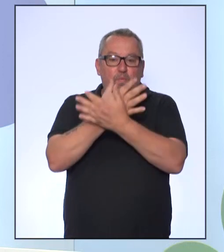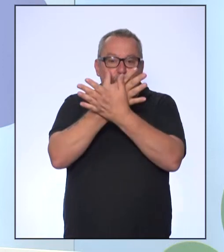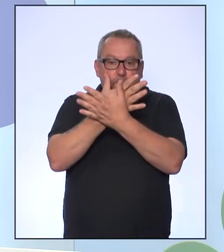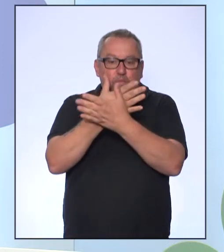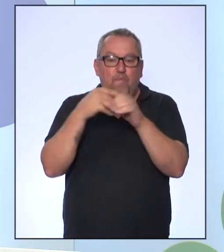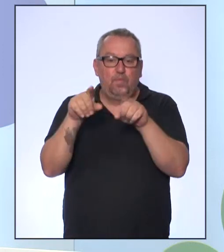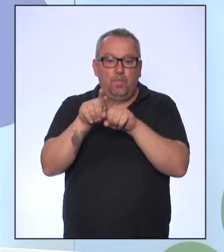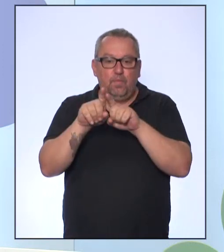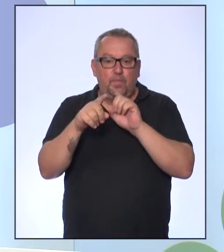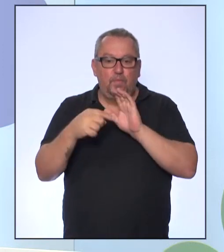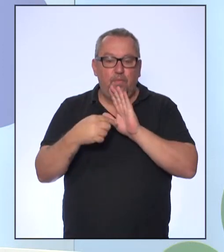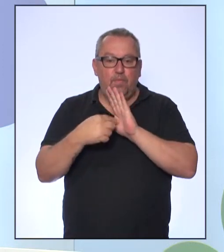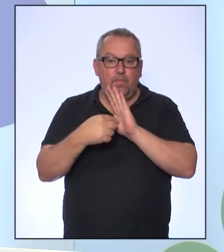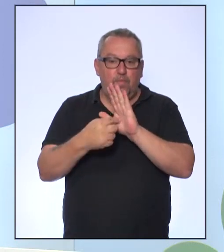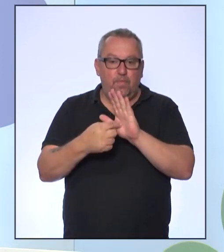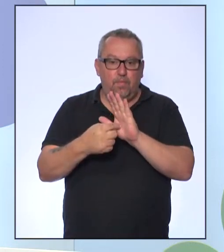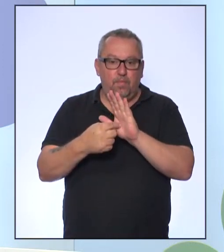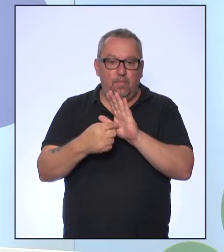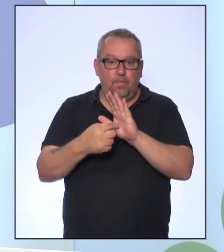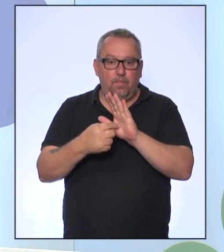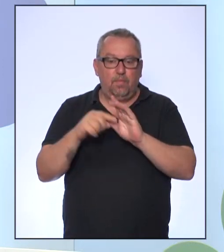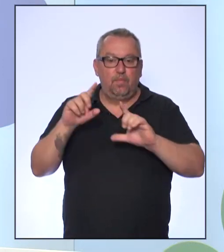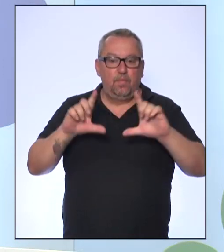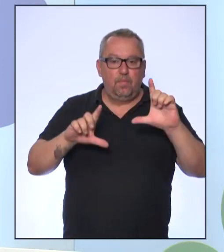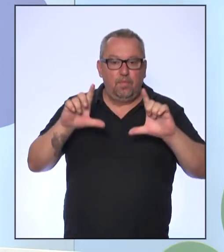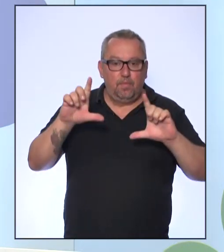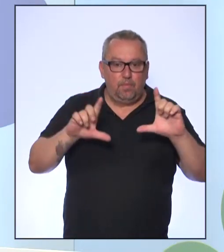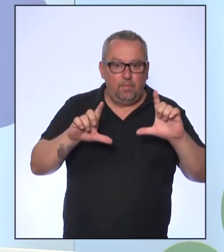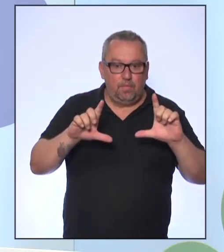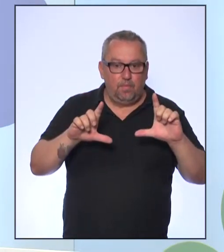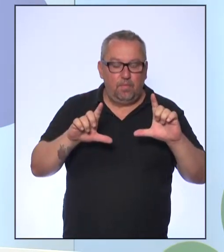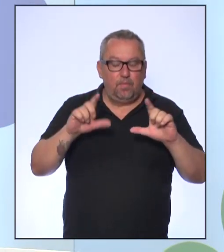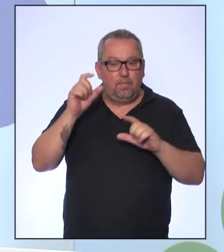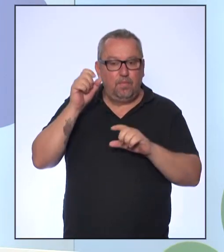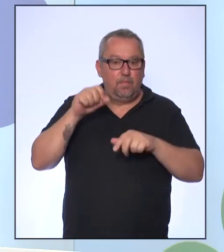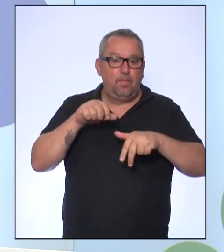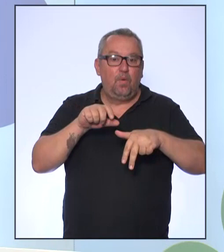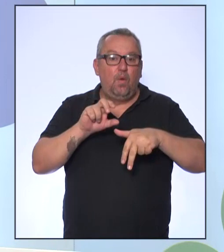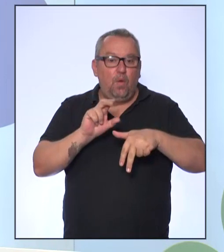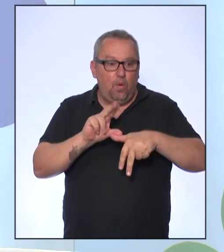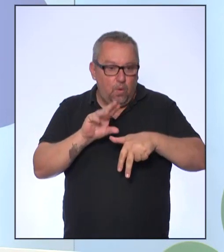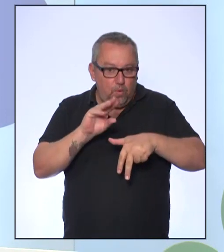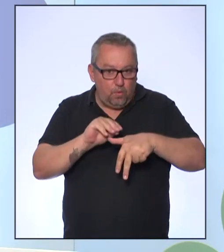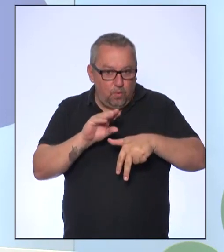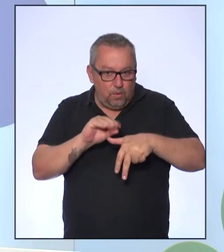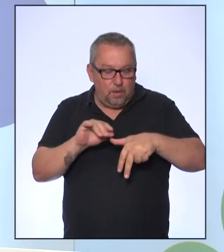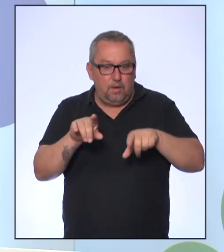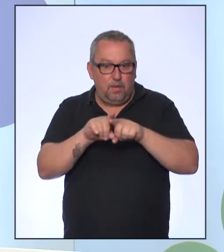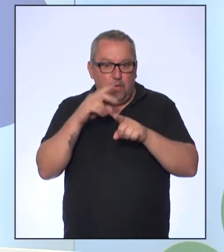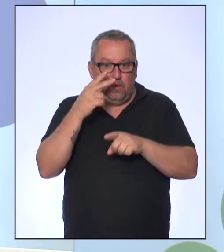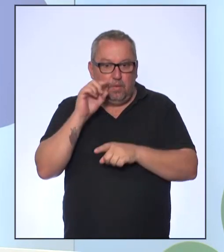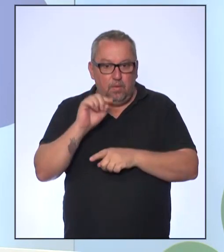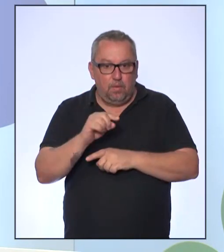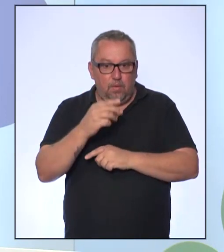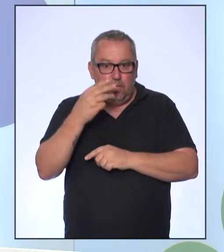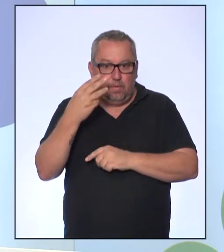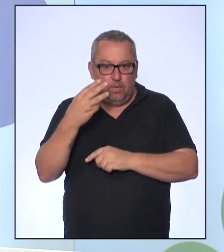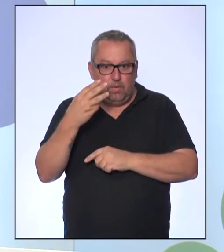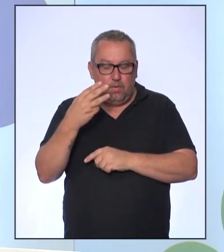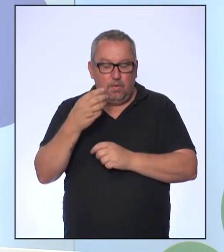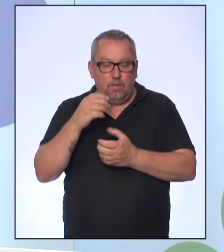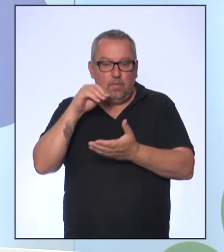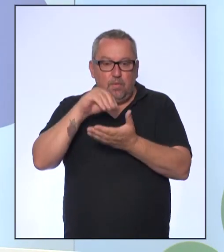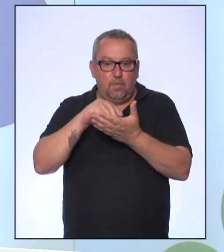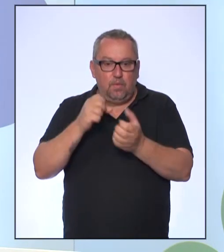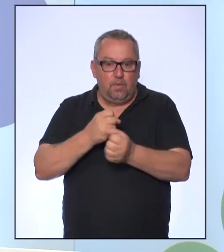também apresentaremos na TV Cultura 2.3, no Centro de Mídias